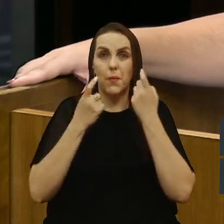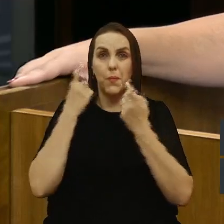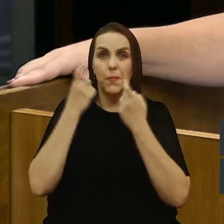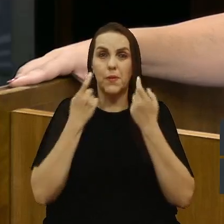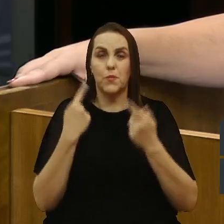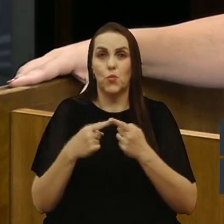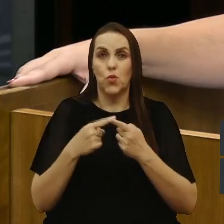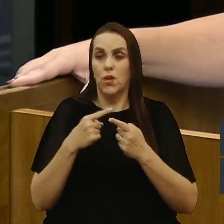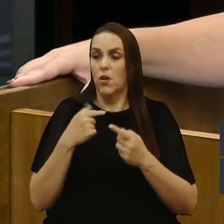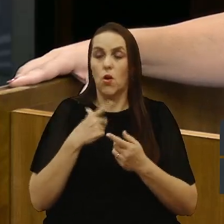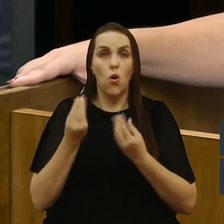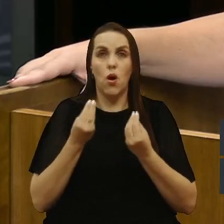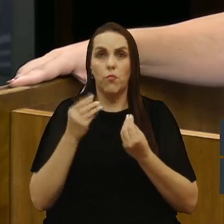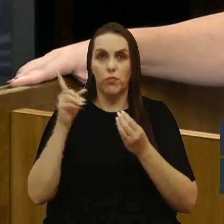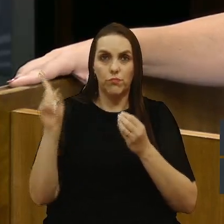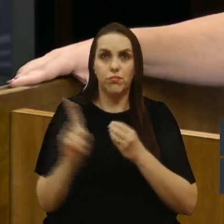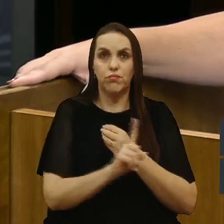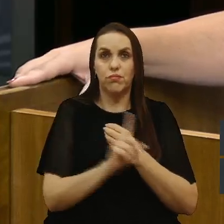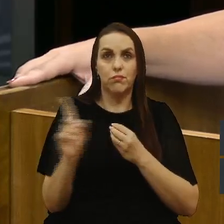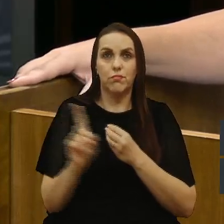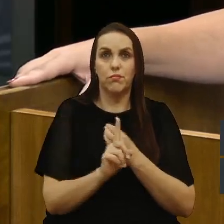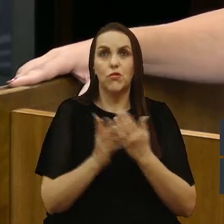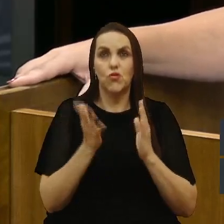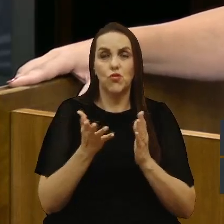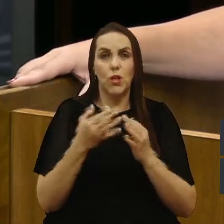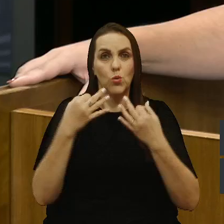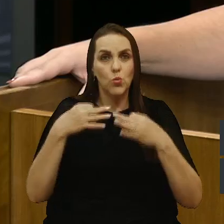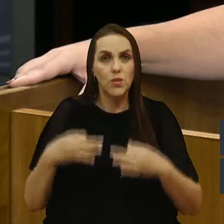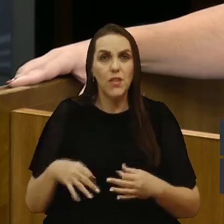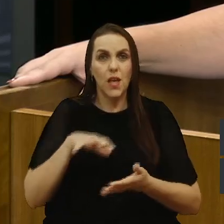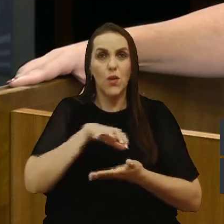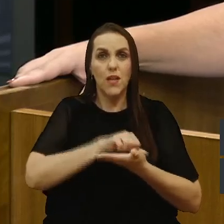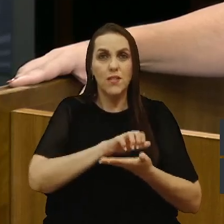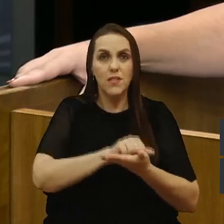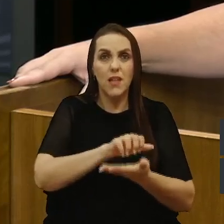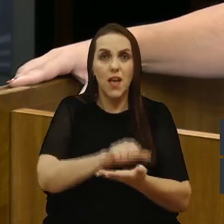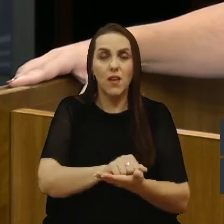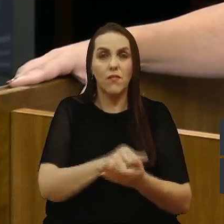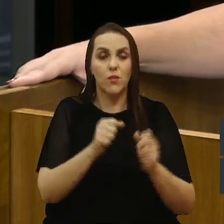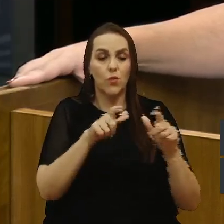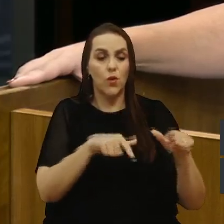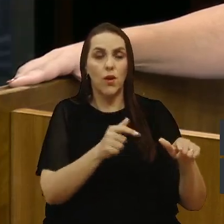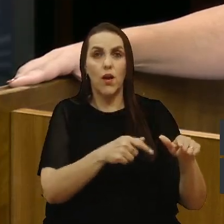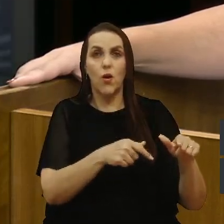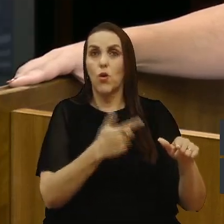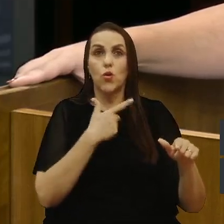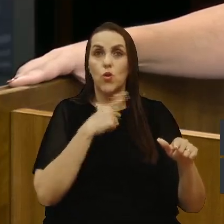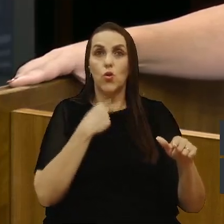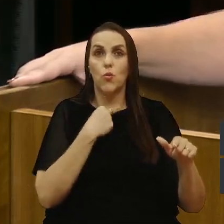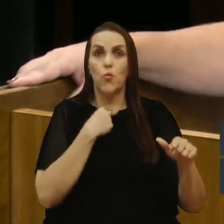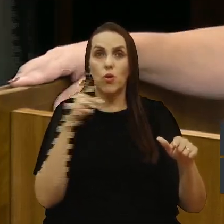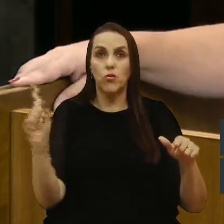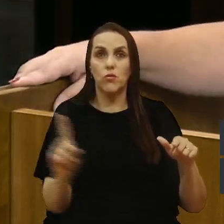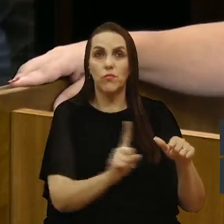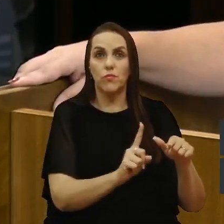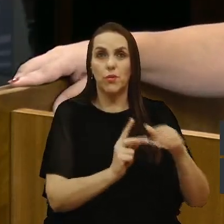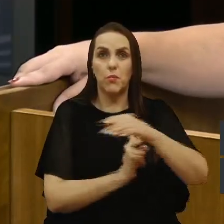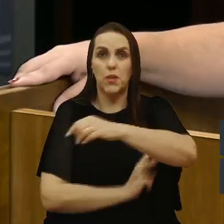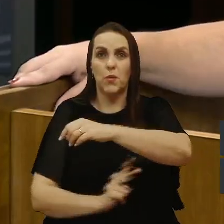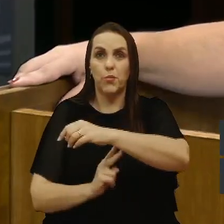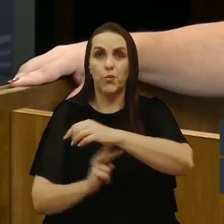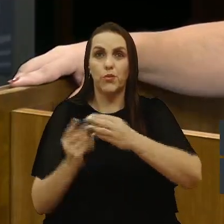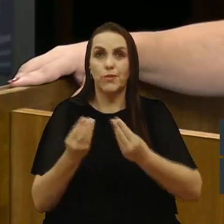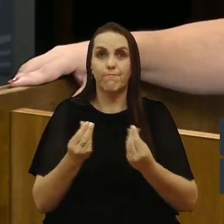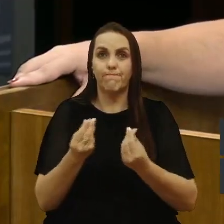né, às vezes estão com o roteiro já encaminhado, estão com reserva neste local. Normalmente eles trabalham com final de